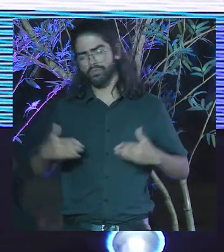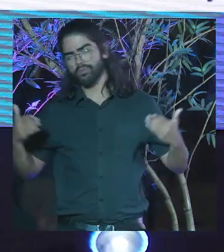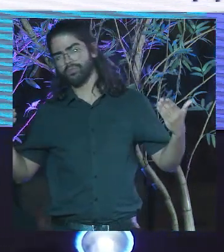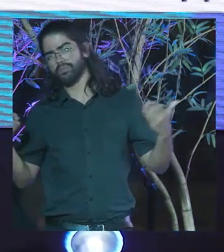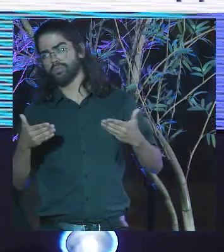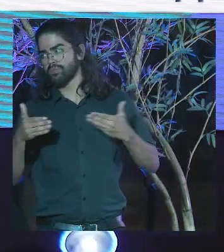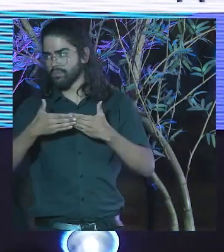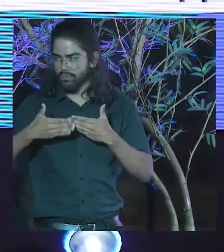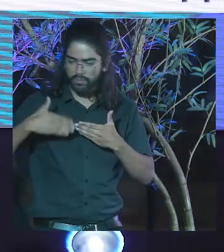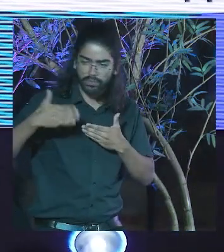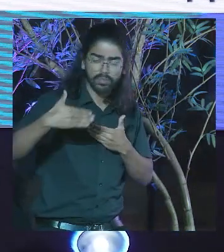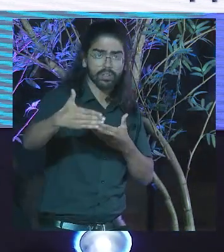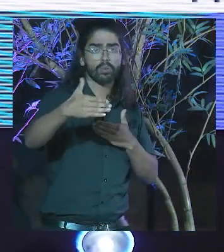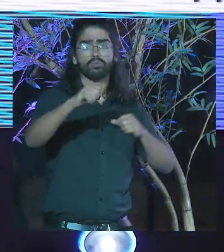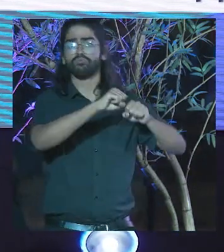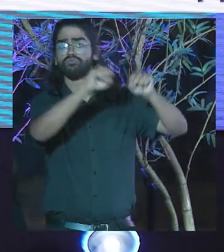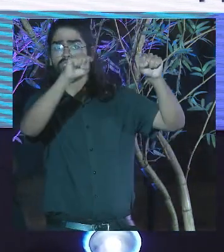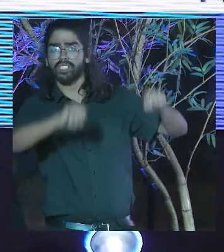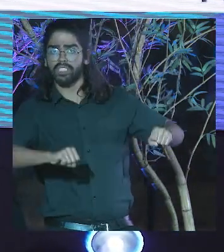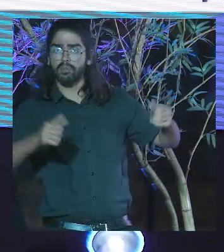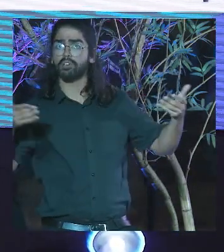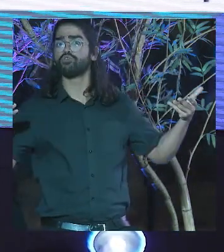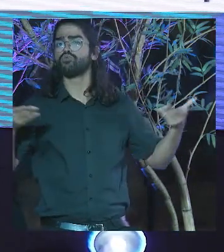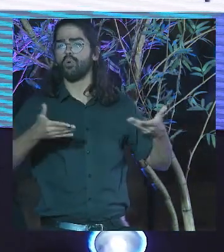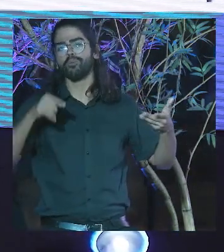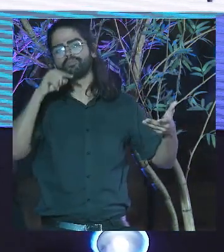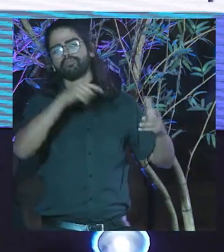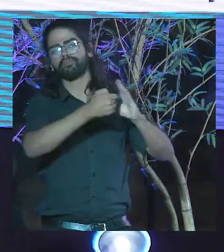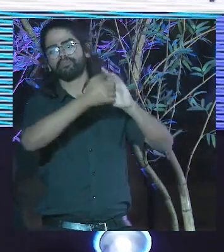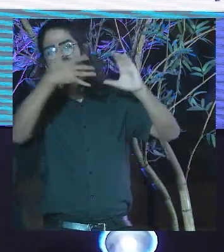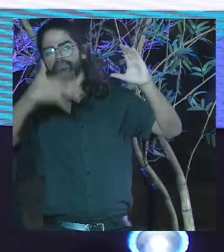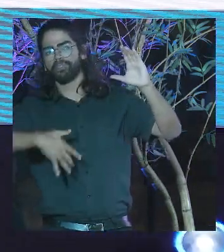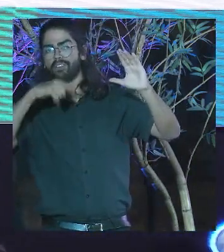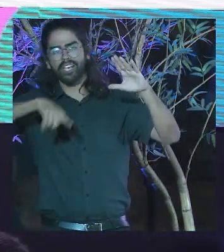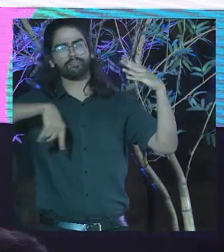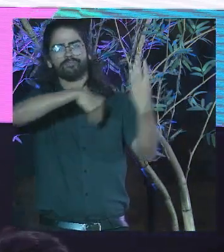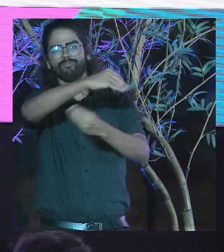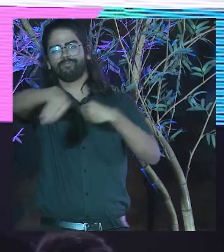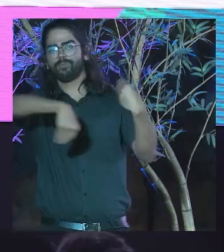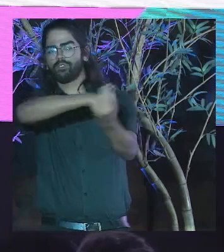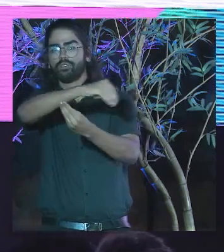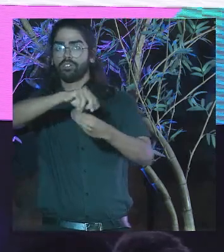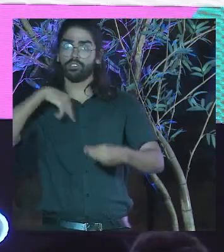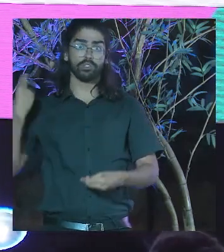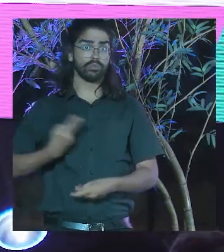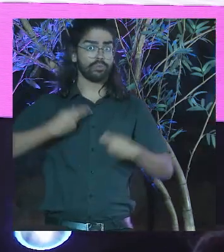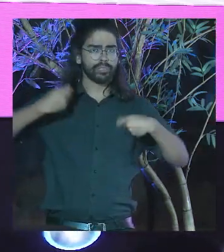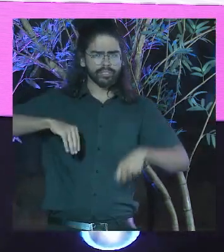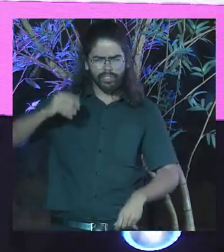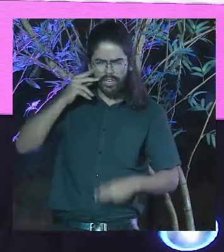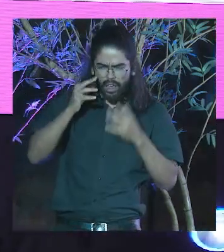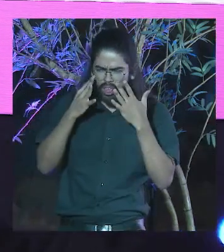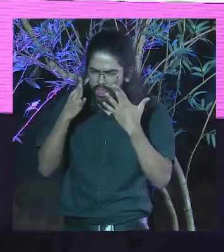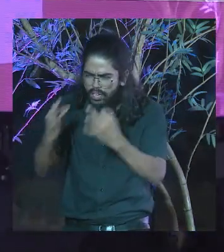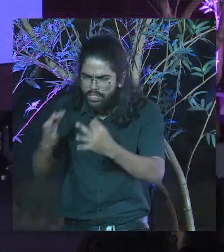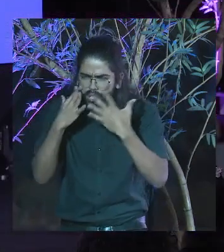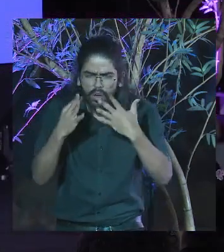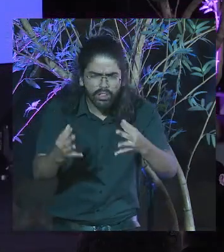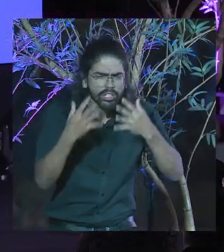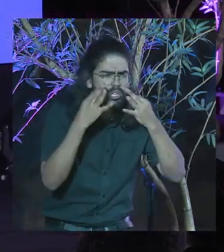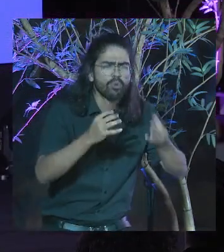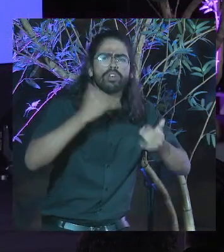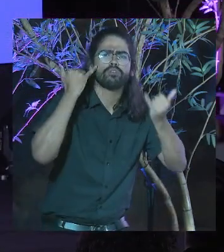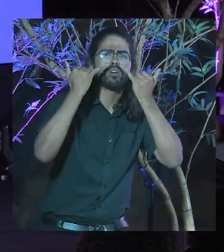os sistemas que a gente convive no dia a dia têm essa característica. Então a gente tem que prestar atenção nos dados que estão por trás